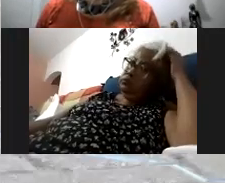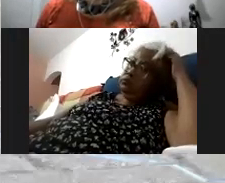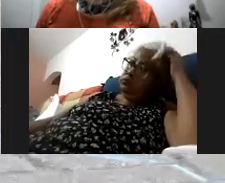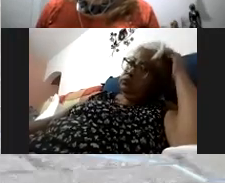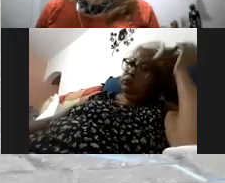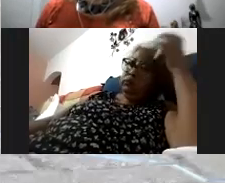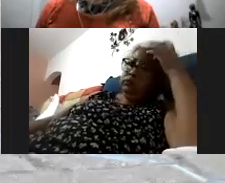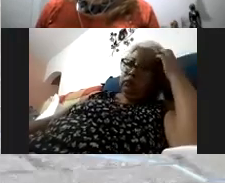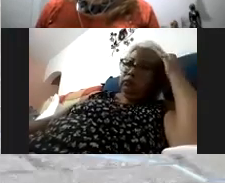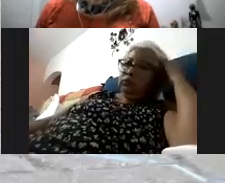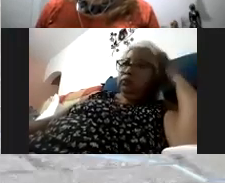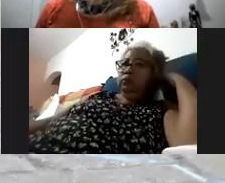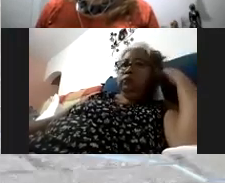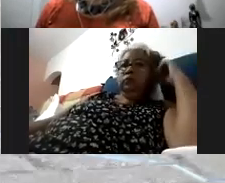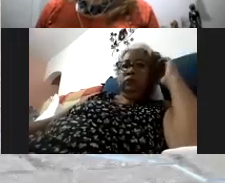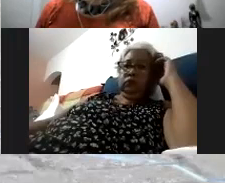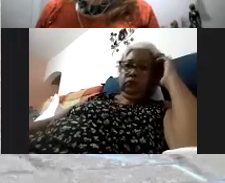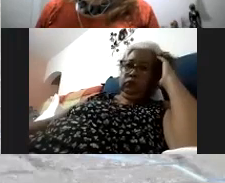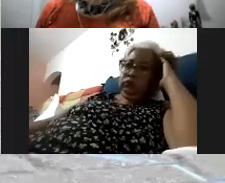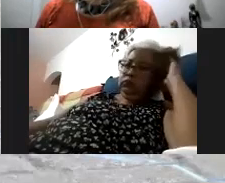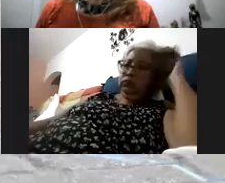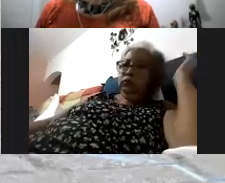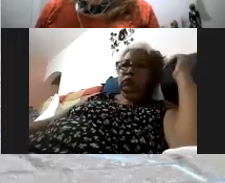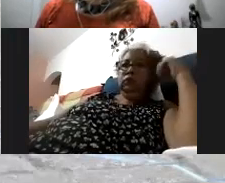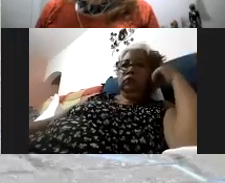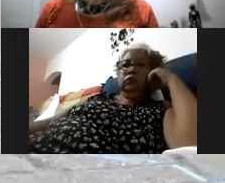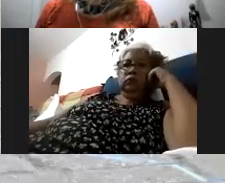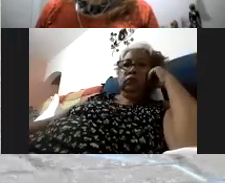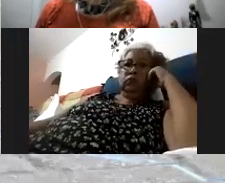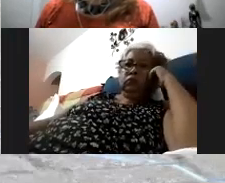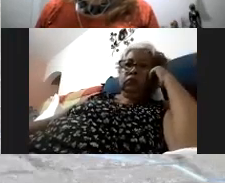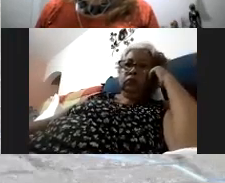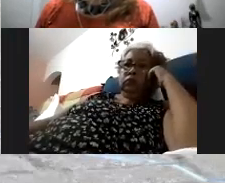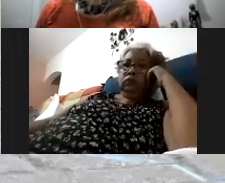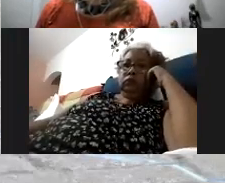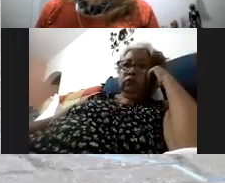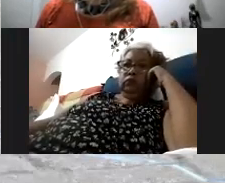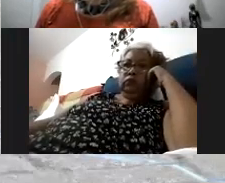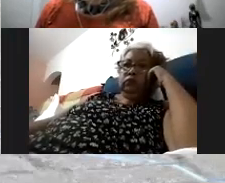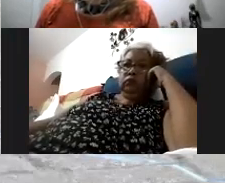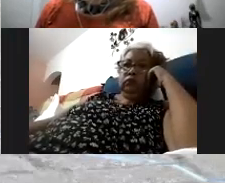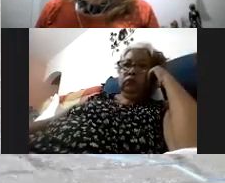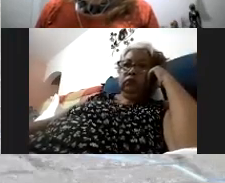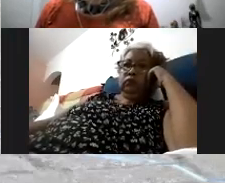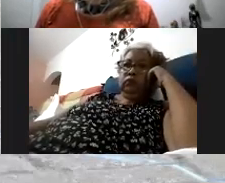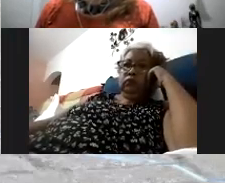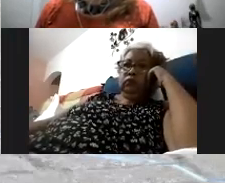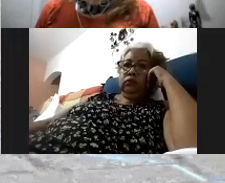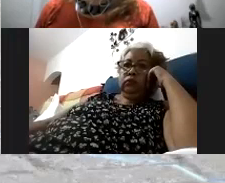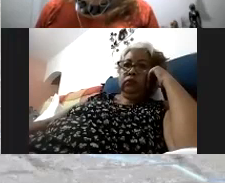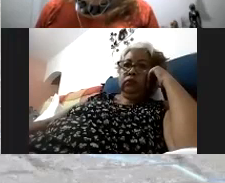para estar aqui hoje conversando sobre a deficiência e agora entrando mais especificamente na comunicação da